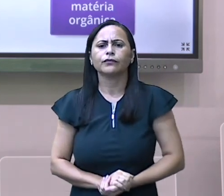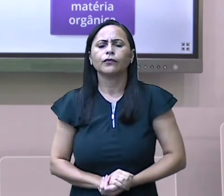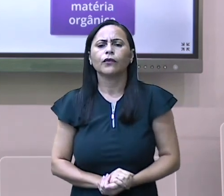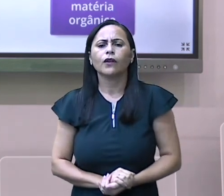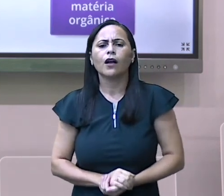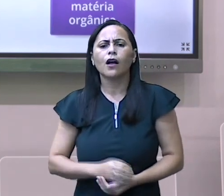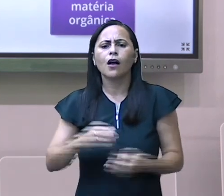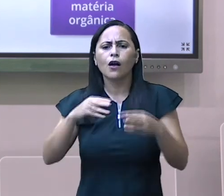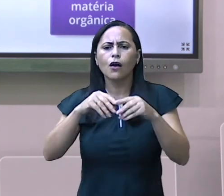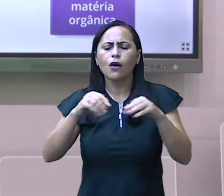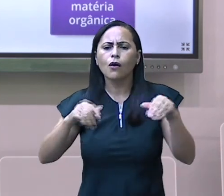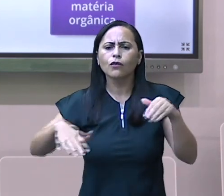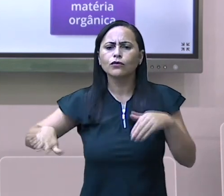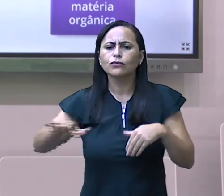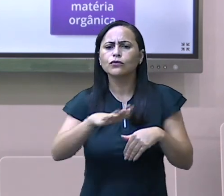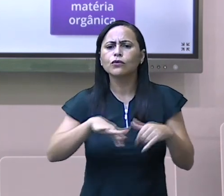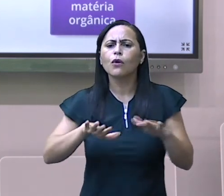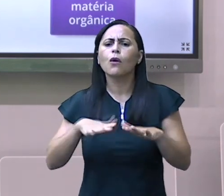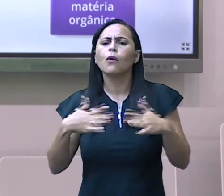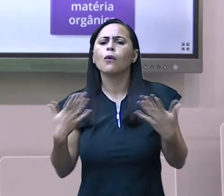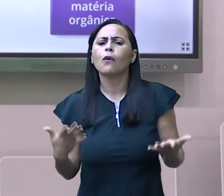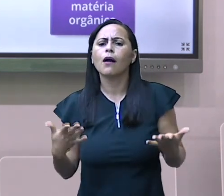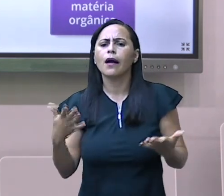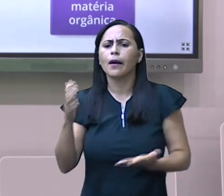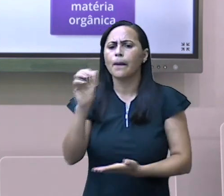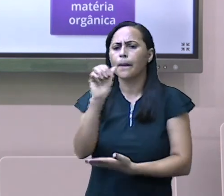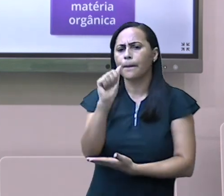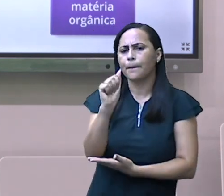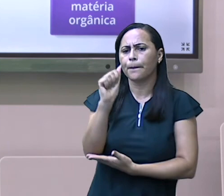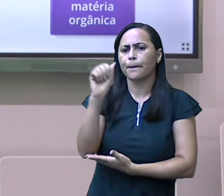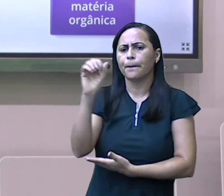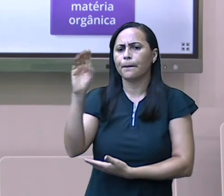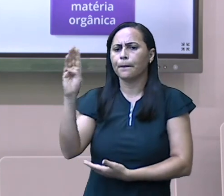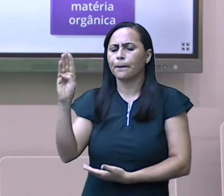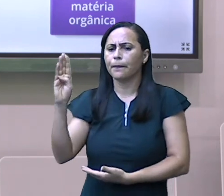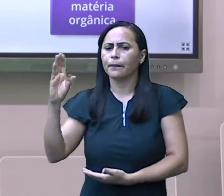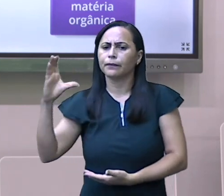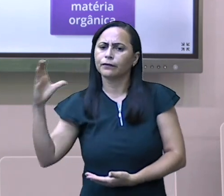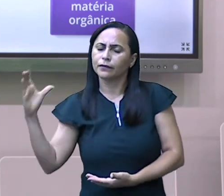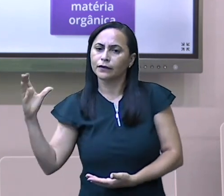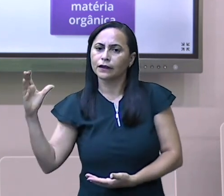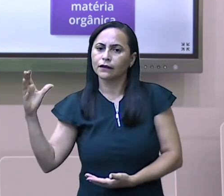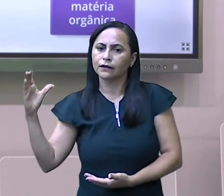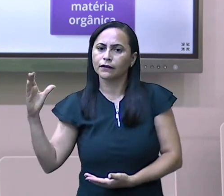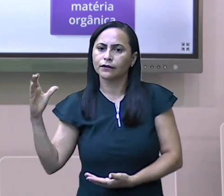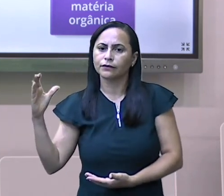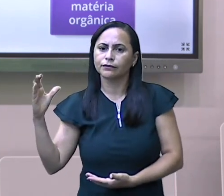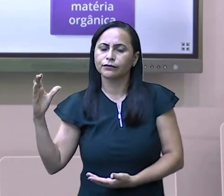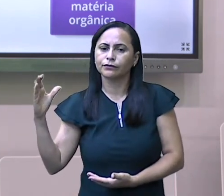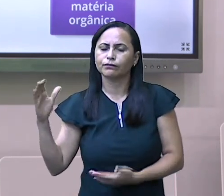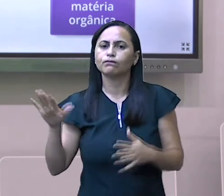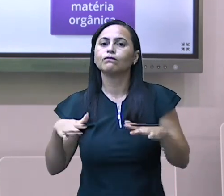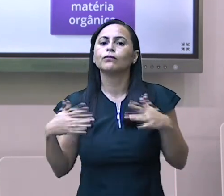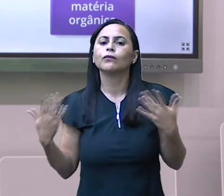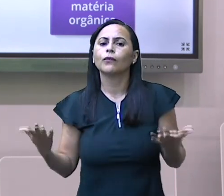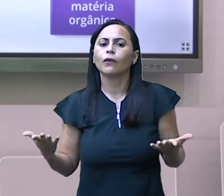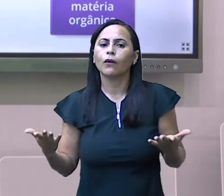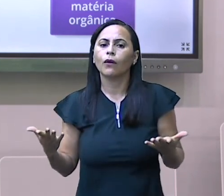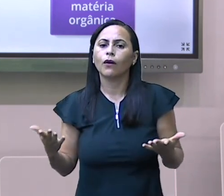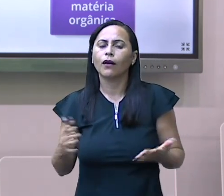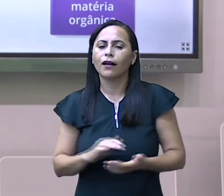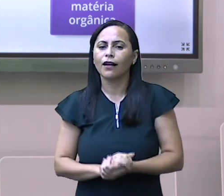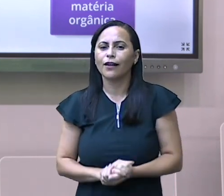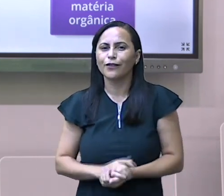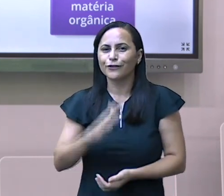Que tipo de solo é esse? Solo argiloso, solo arenoso, solo humoso, rico em matéria orgânica. Olha ali a